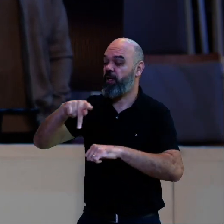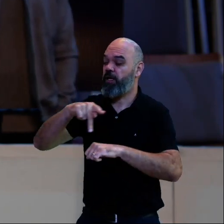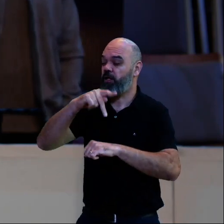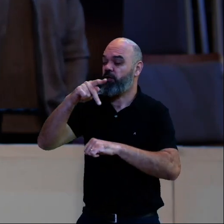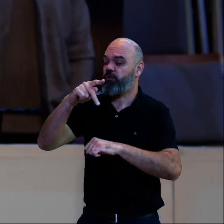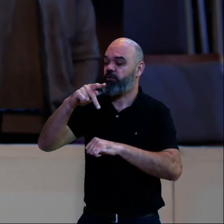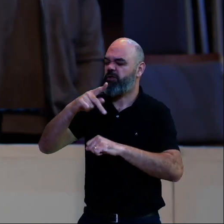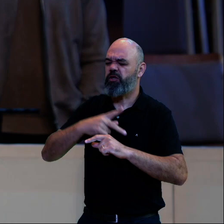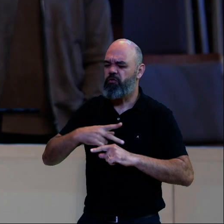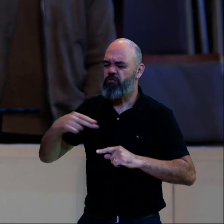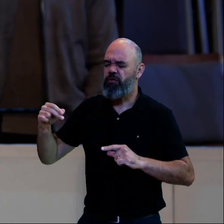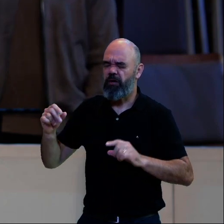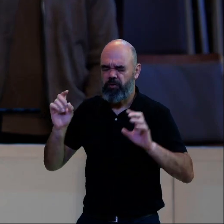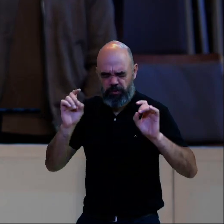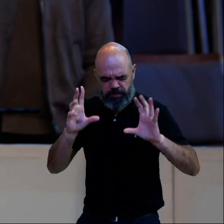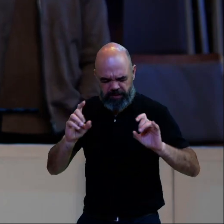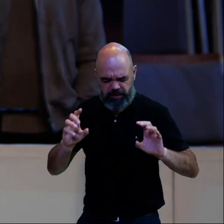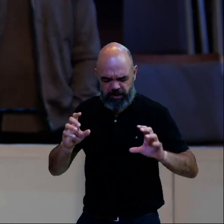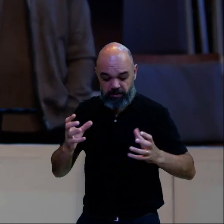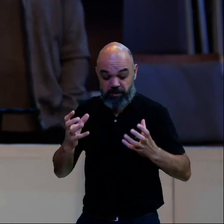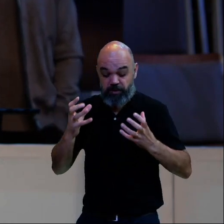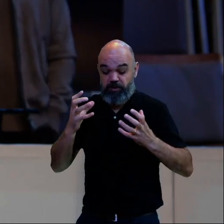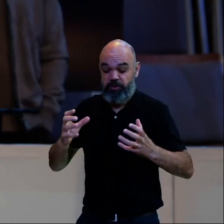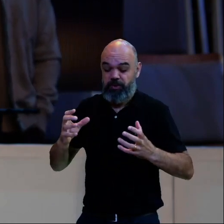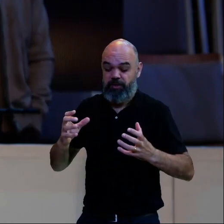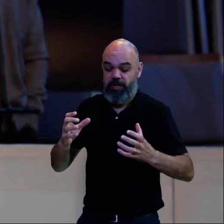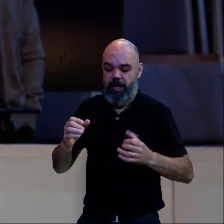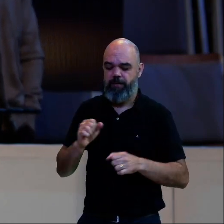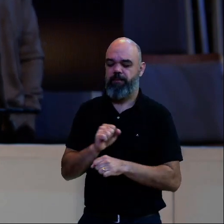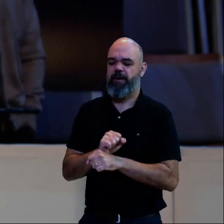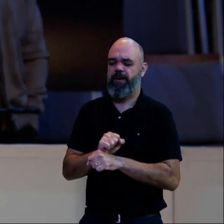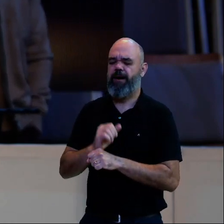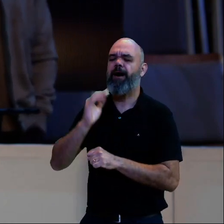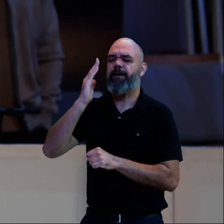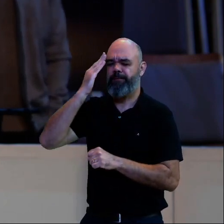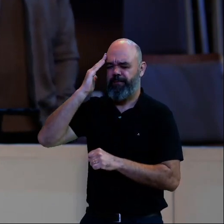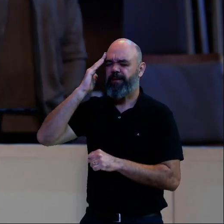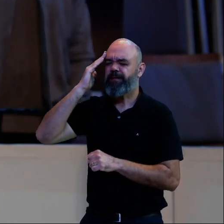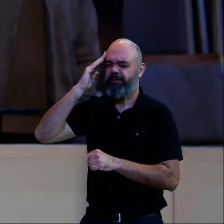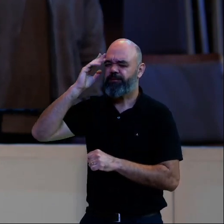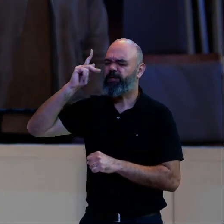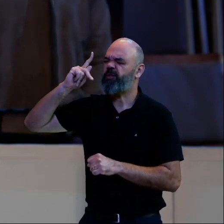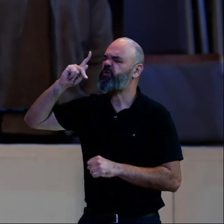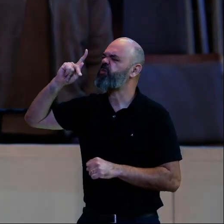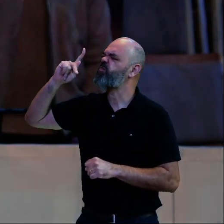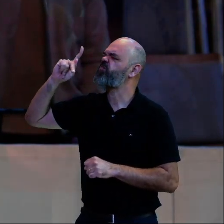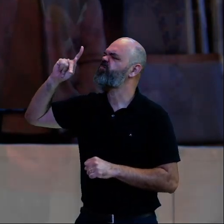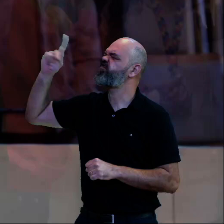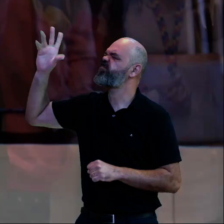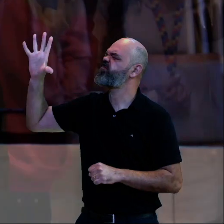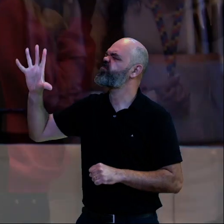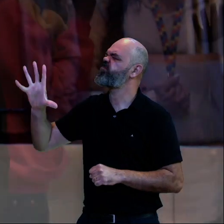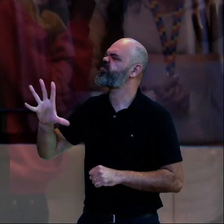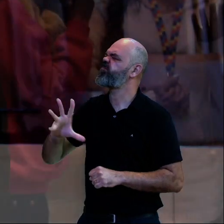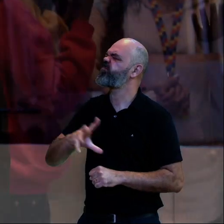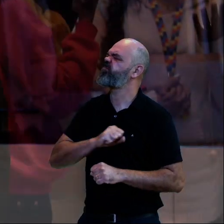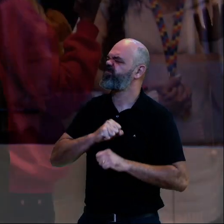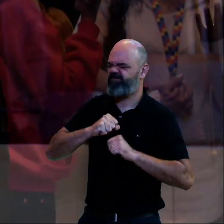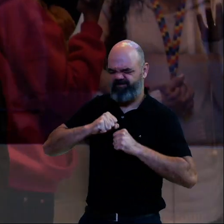tão precioso, que é trazer à memória o amor do Pai revelado no Filho e a